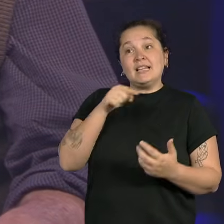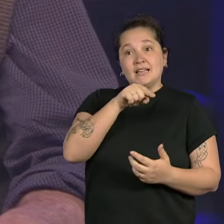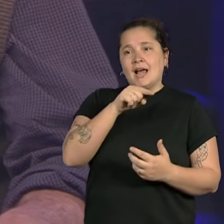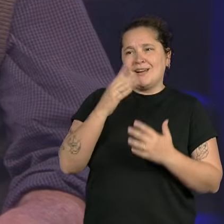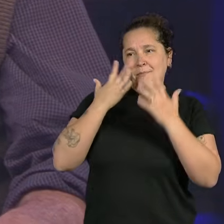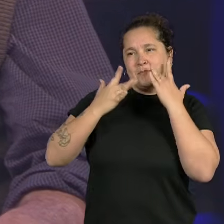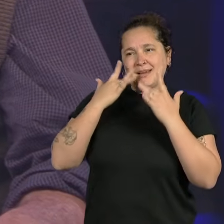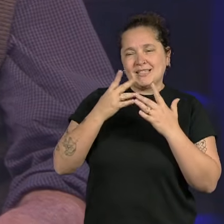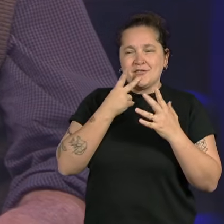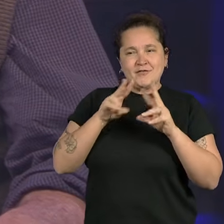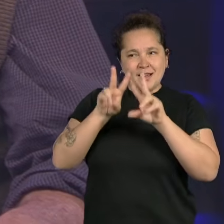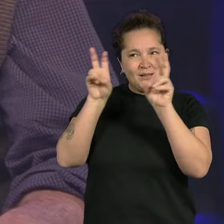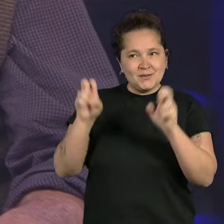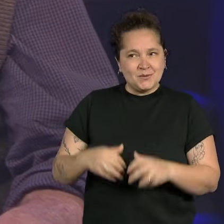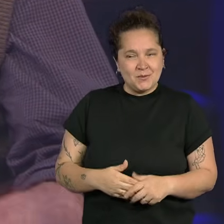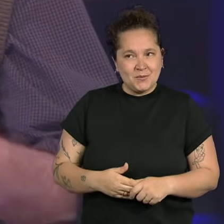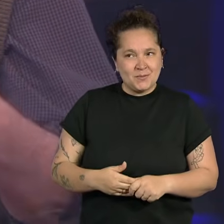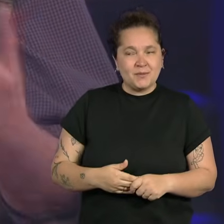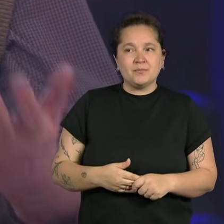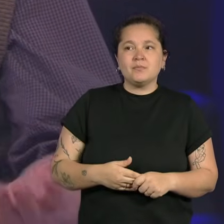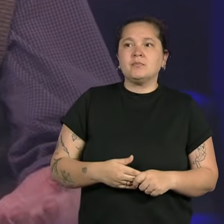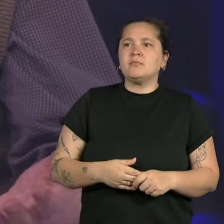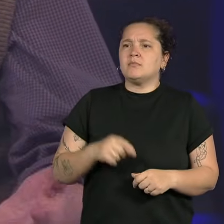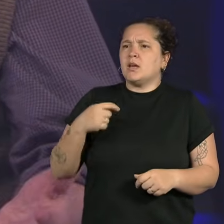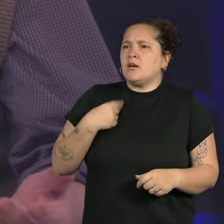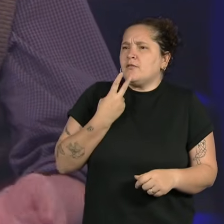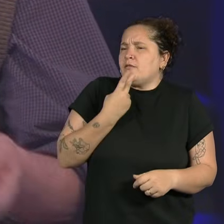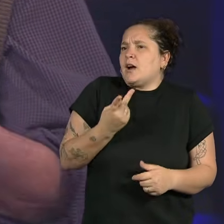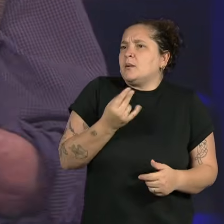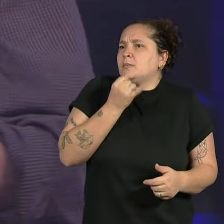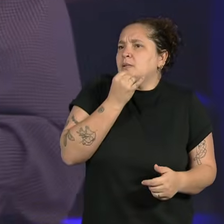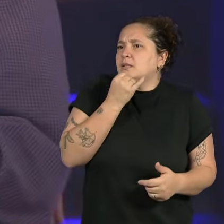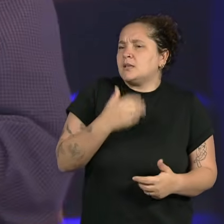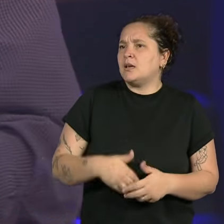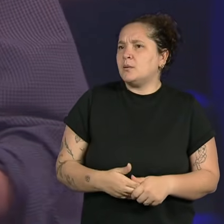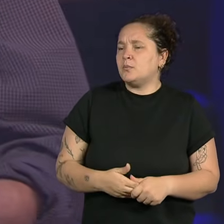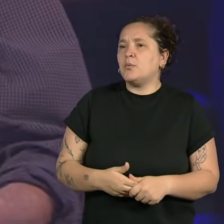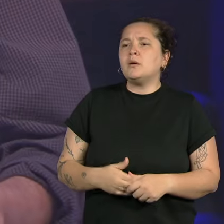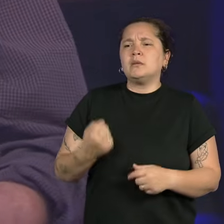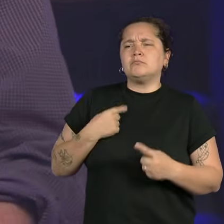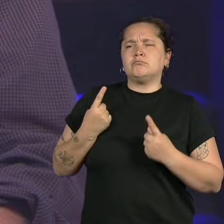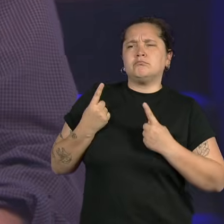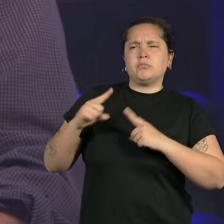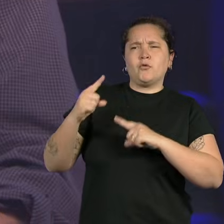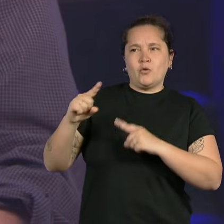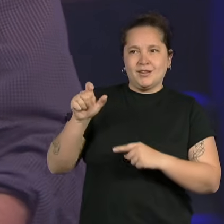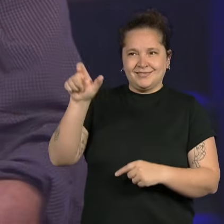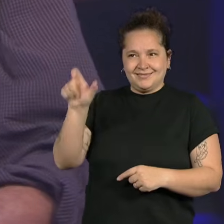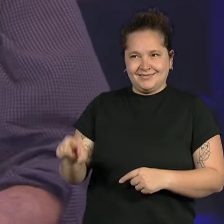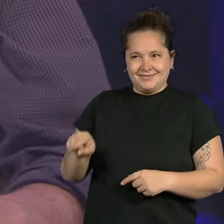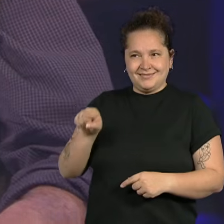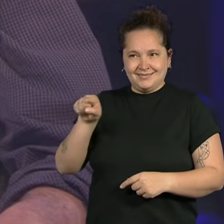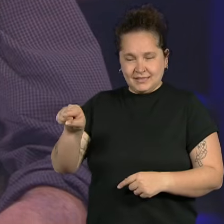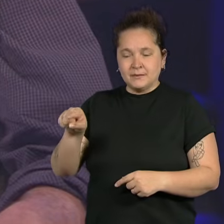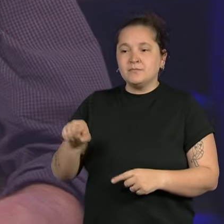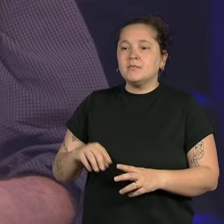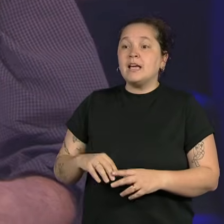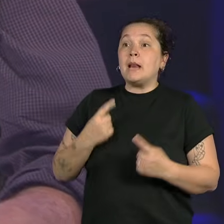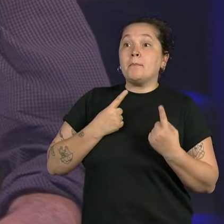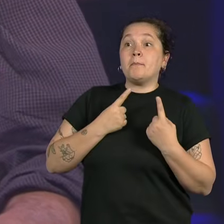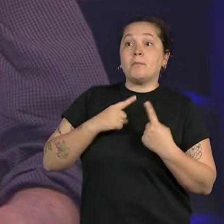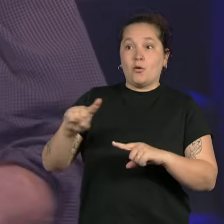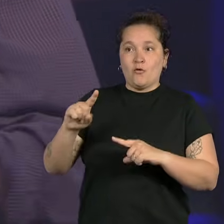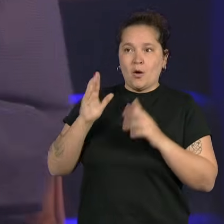né? O Bergoglio, por exemplo, fala, um pouco até provocando o Papa Bento